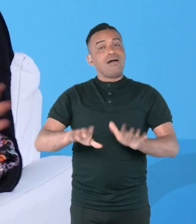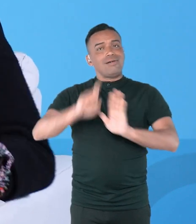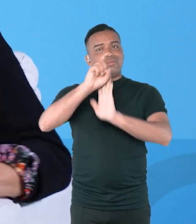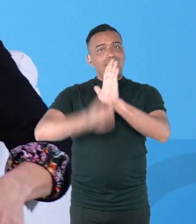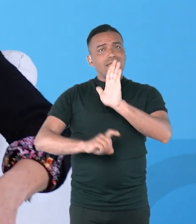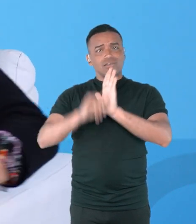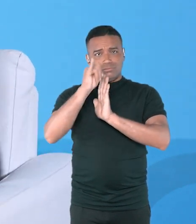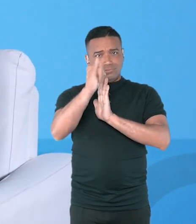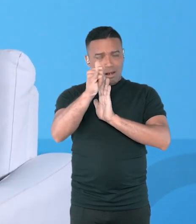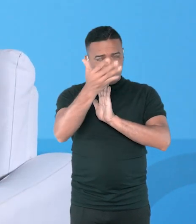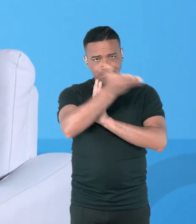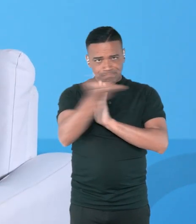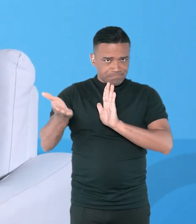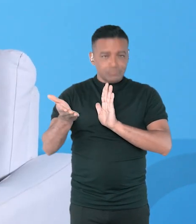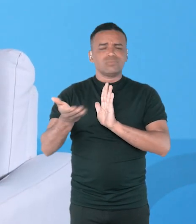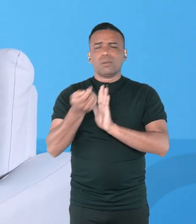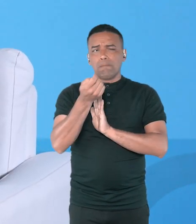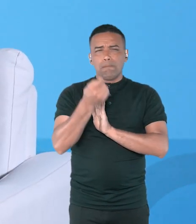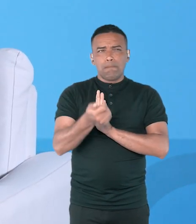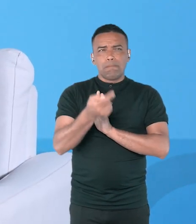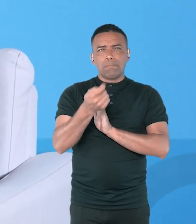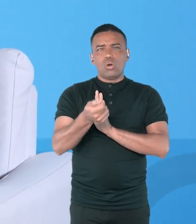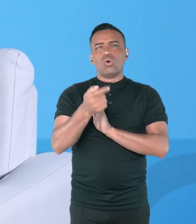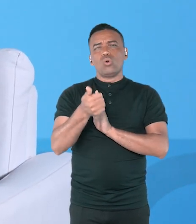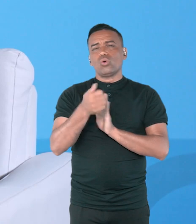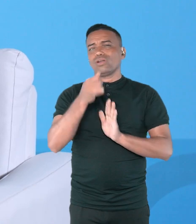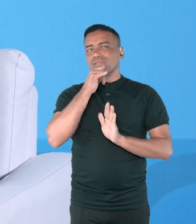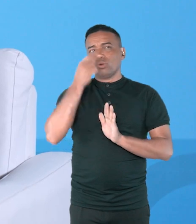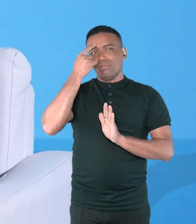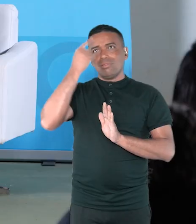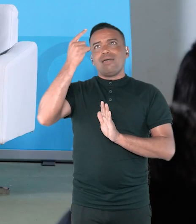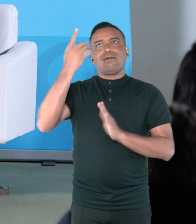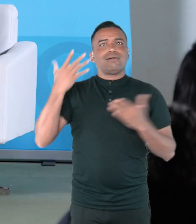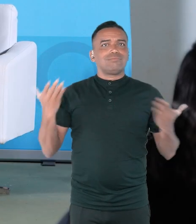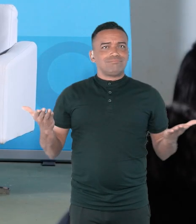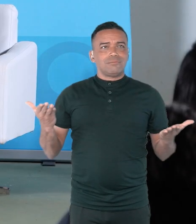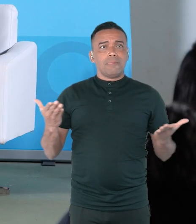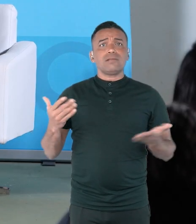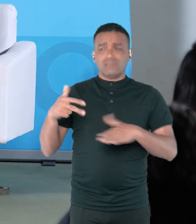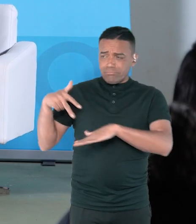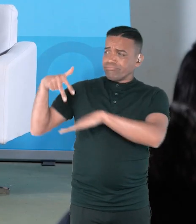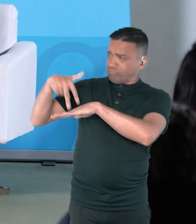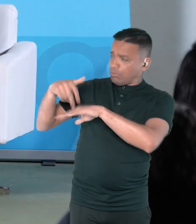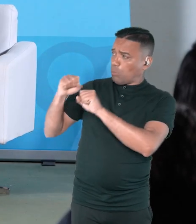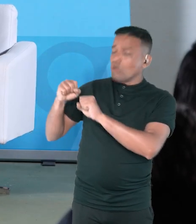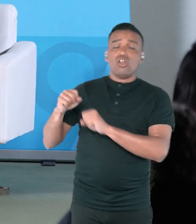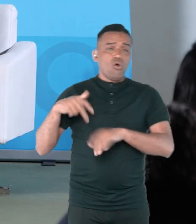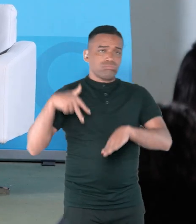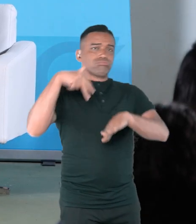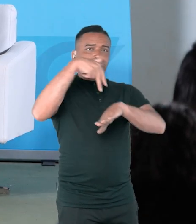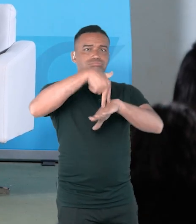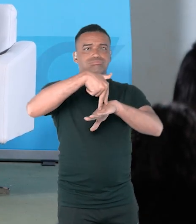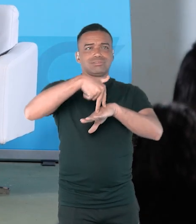aí eu posso falar aqui para vocês um pouco, para a gente... que é uma ideia que me vem à cabeça. Pode levantar, se quiser.